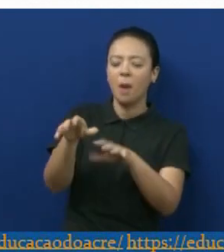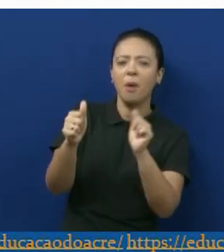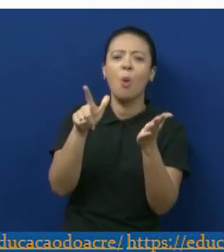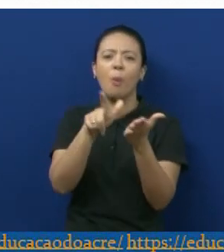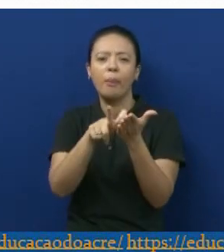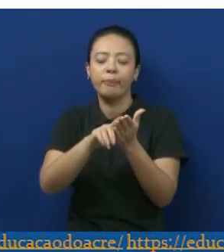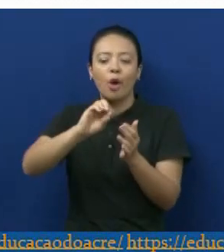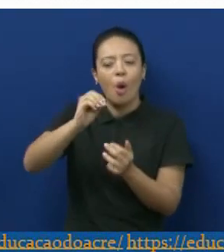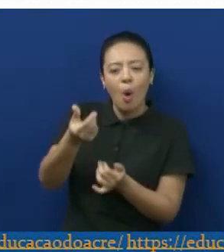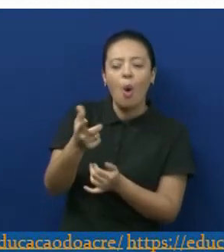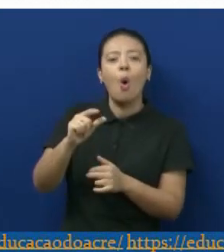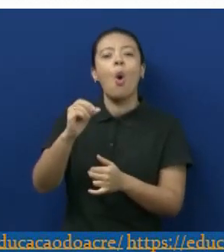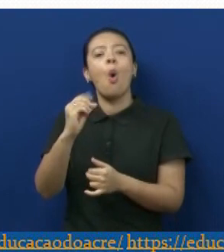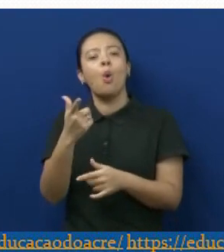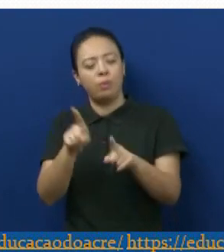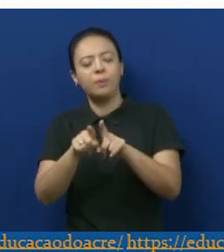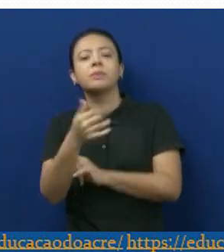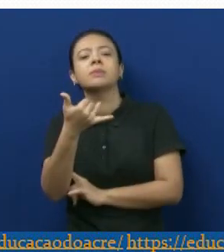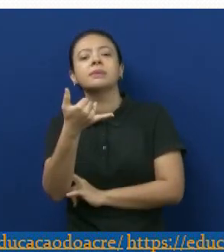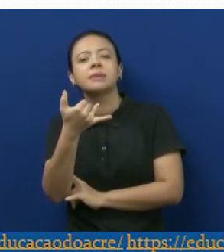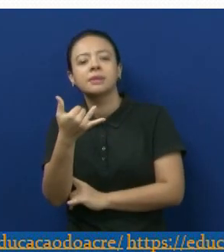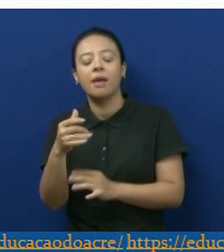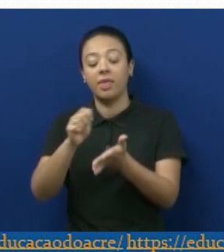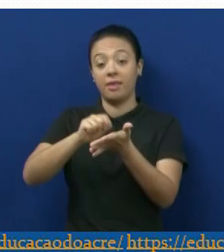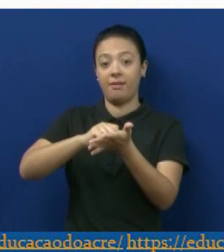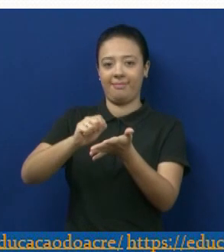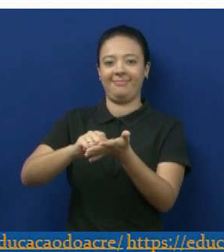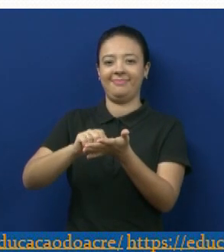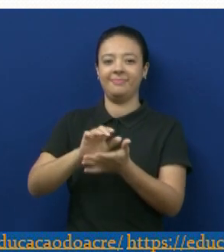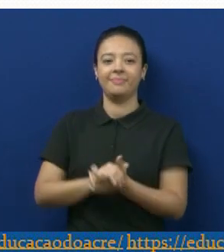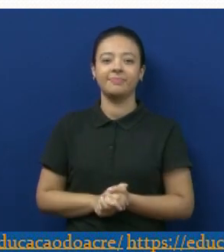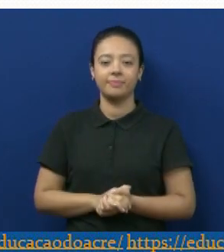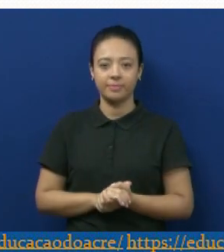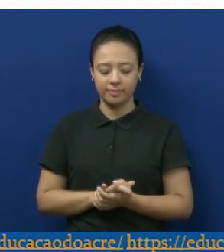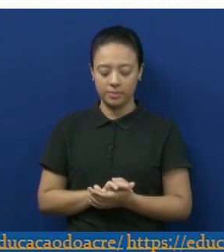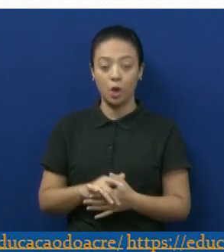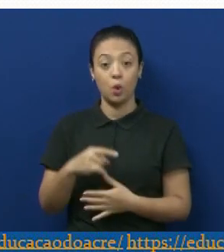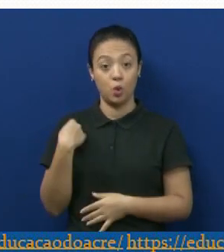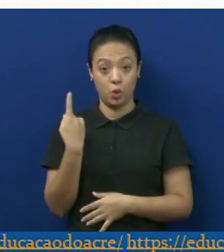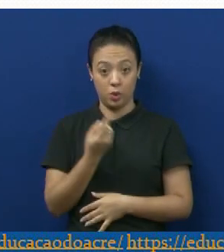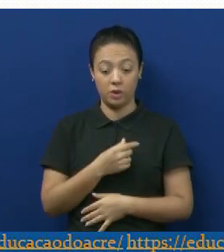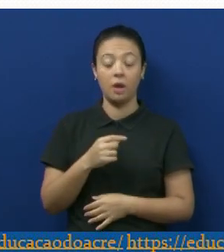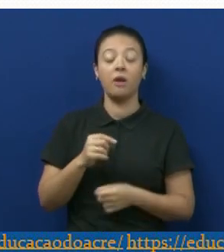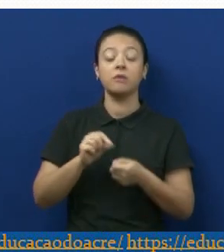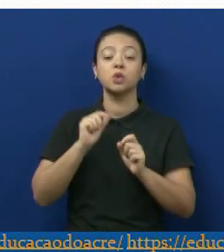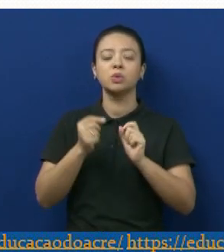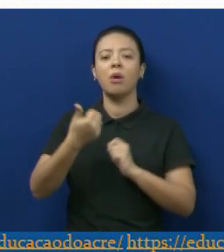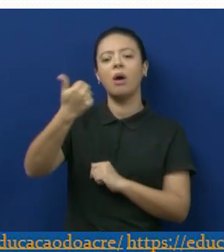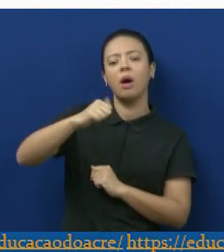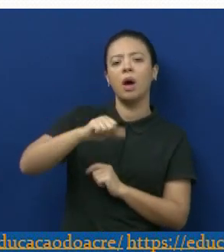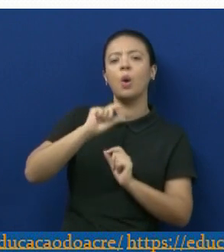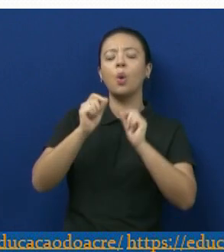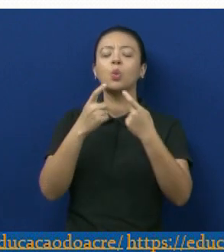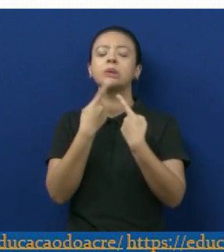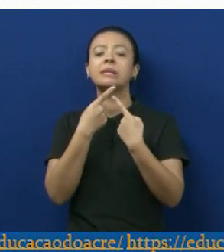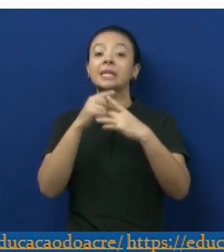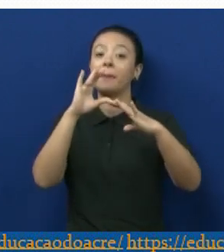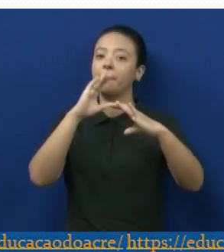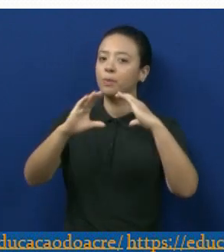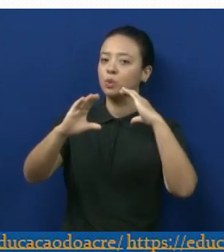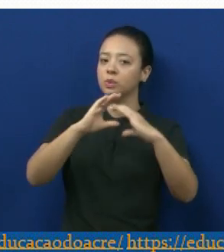jogado aos teus pés. Eu sou mesmo exagerado. Aqui nesse exemplo é carregado de exagero, não